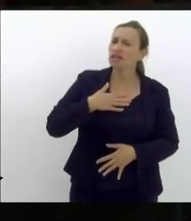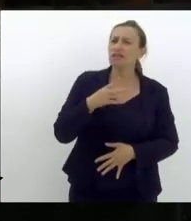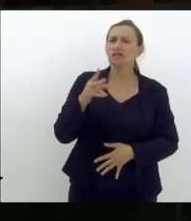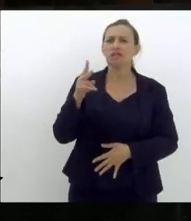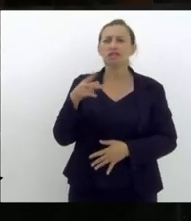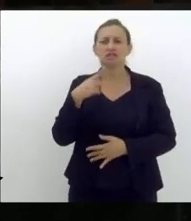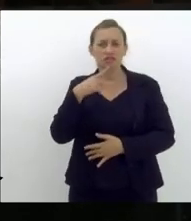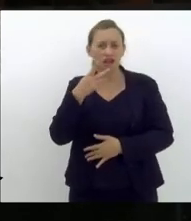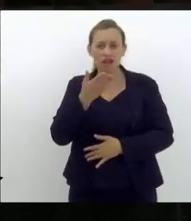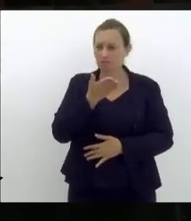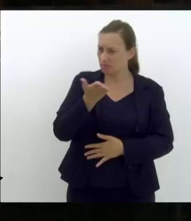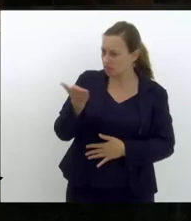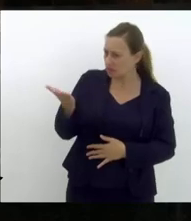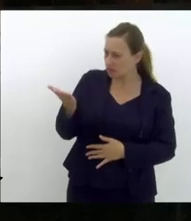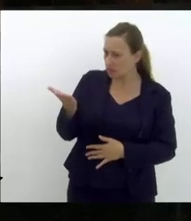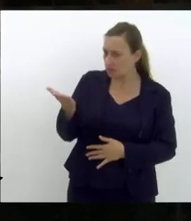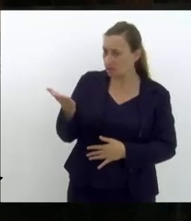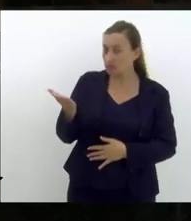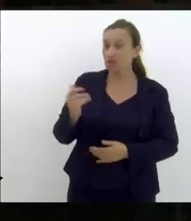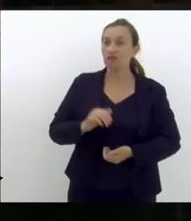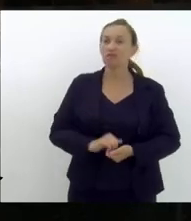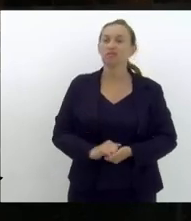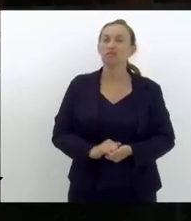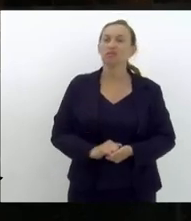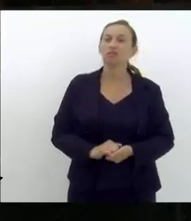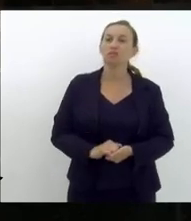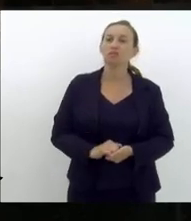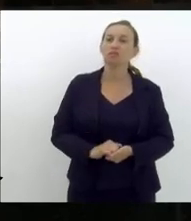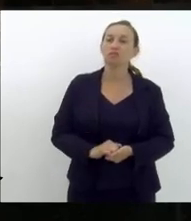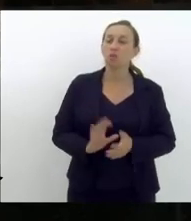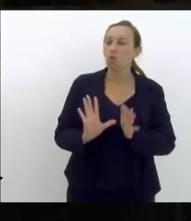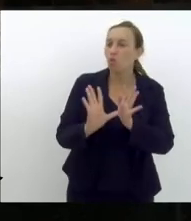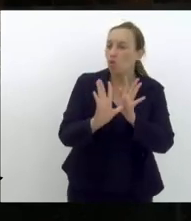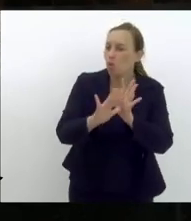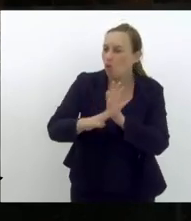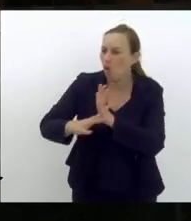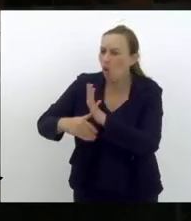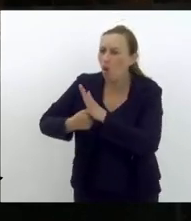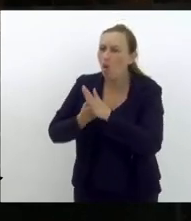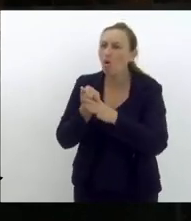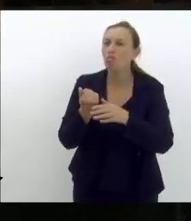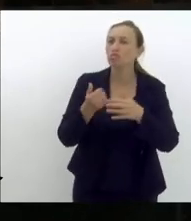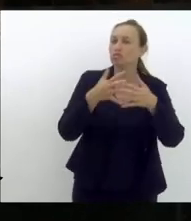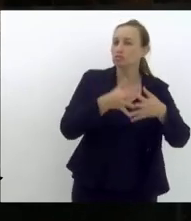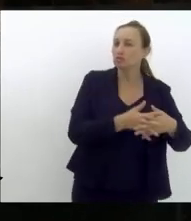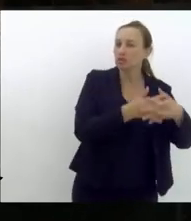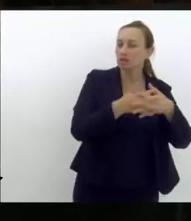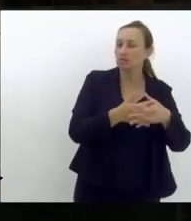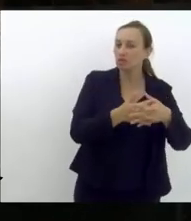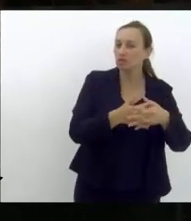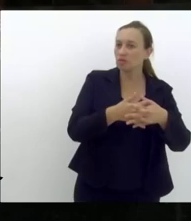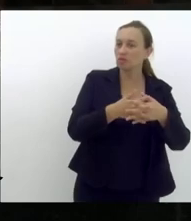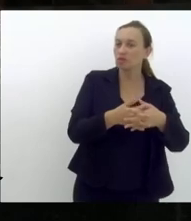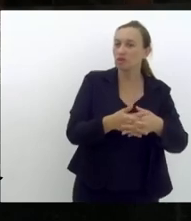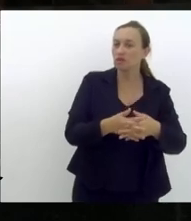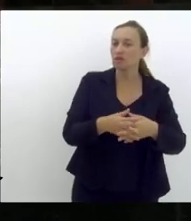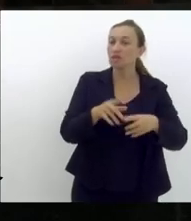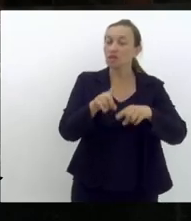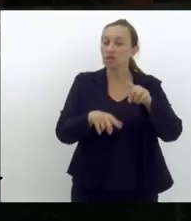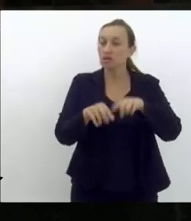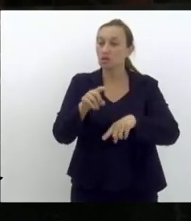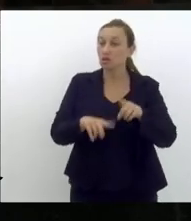lembrança dos Senhores que no auge do roubo de cargas em nosso estado as